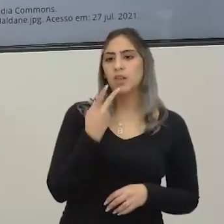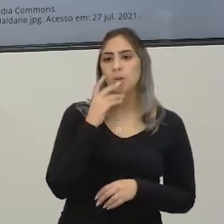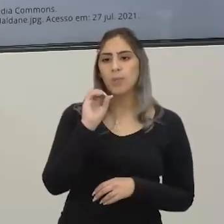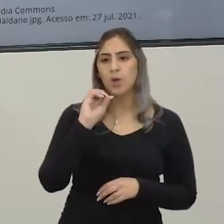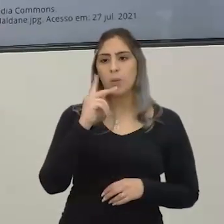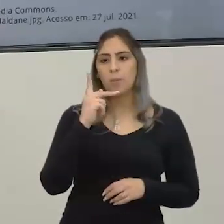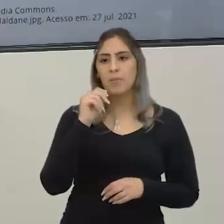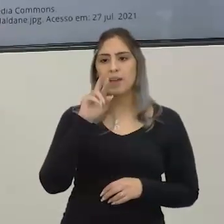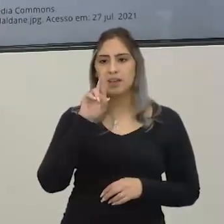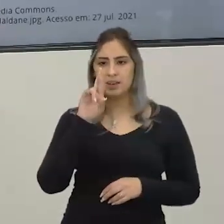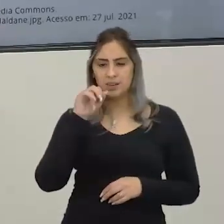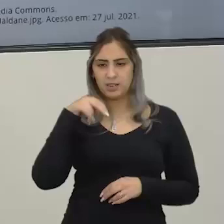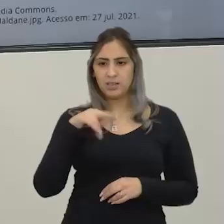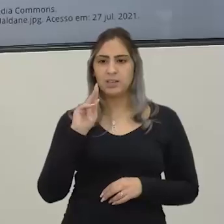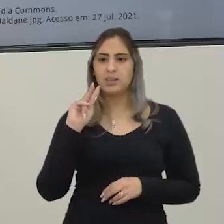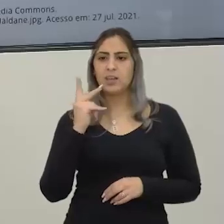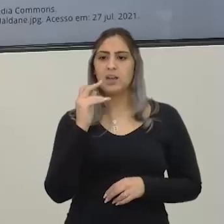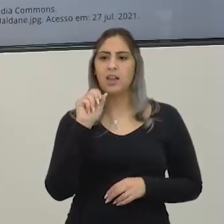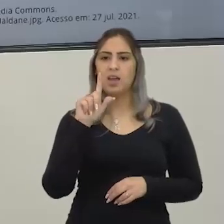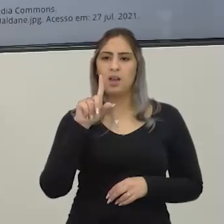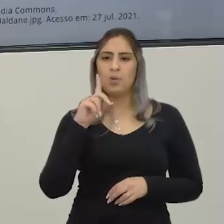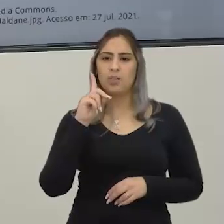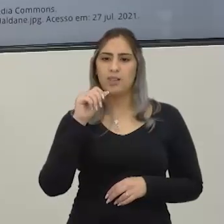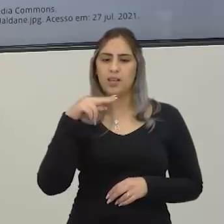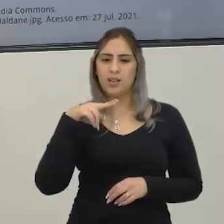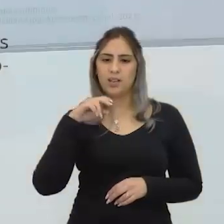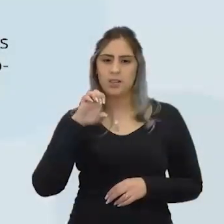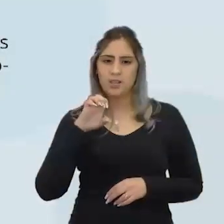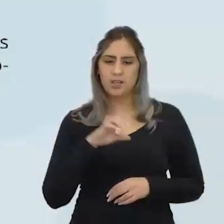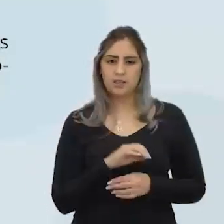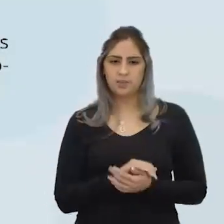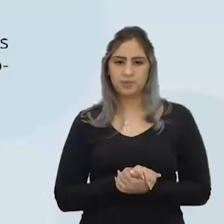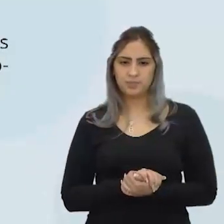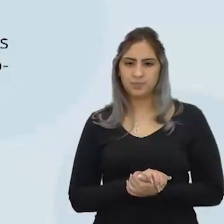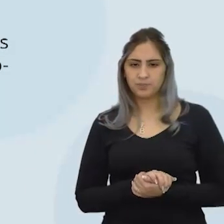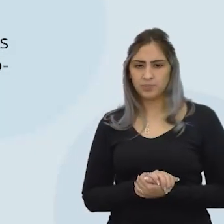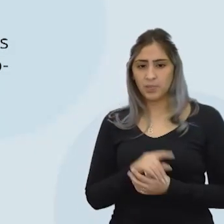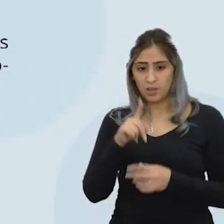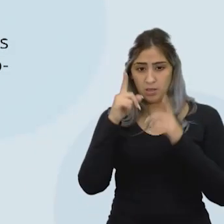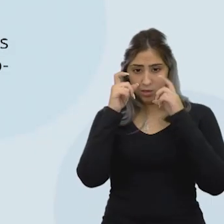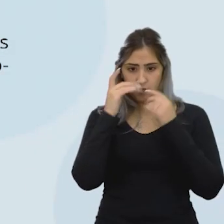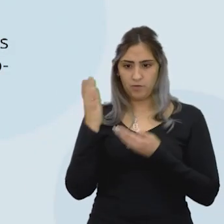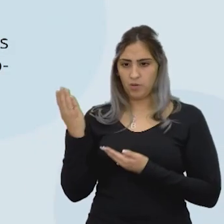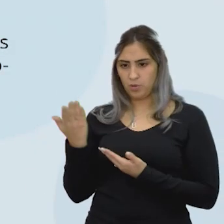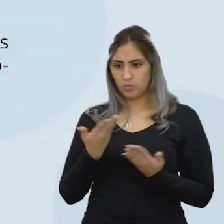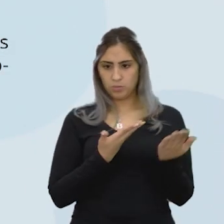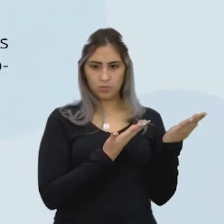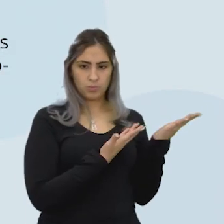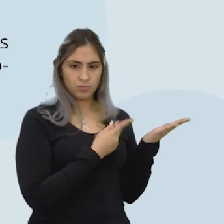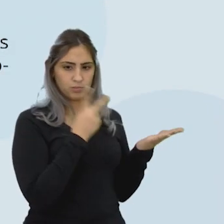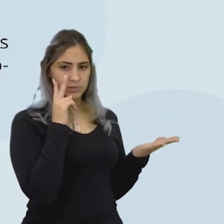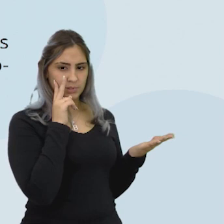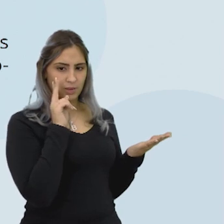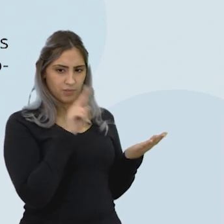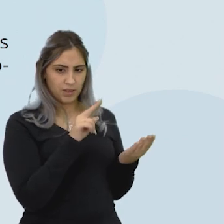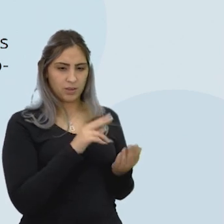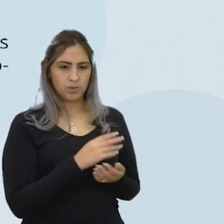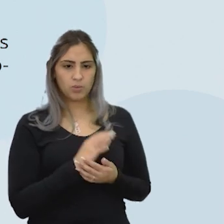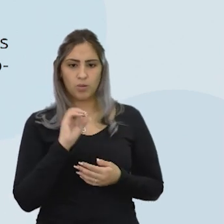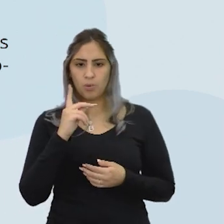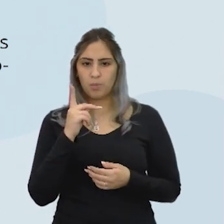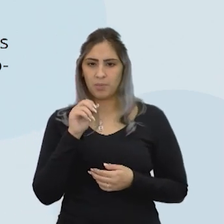Haldane, vamos relembrar então quem eram esses cientistas. Então aí para vocês, na foto a gente está vendo o Oparin, o nome dele